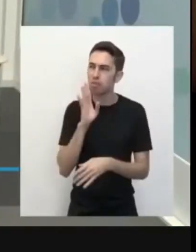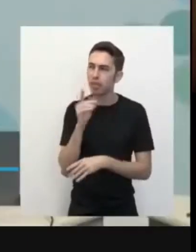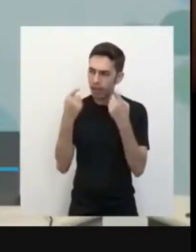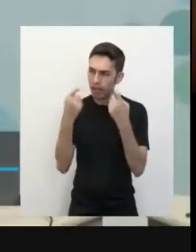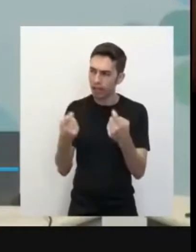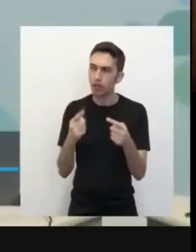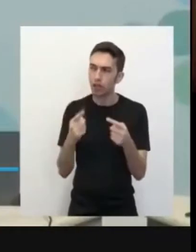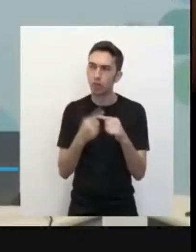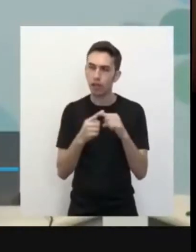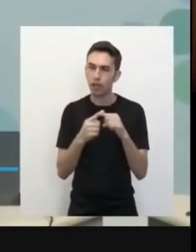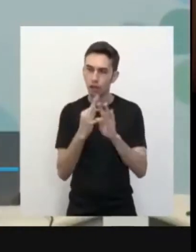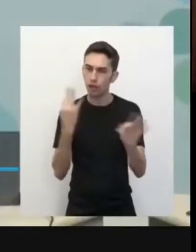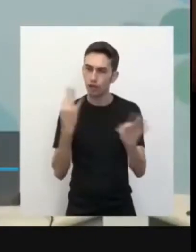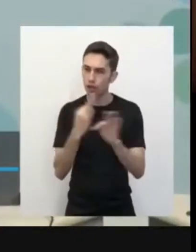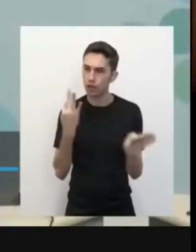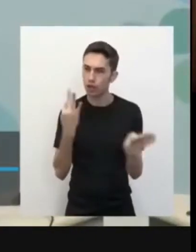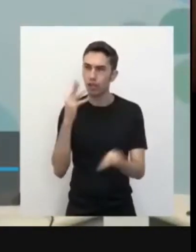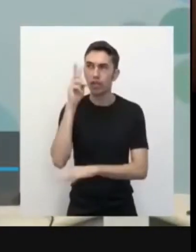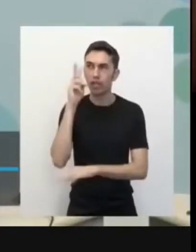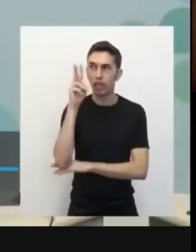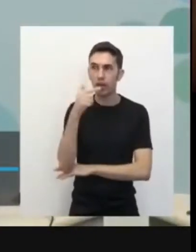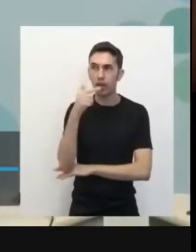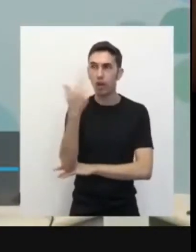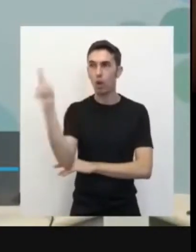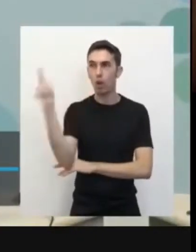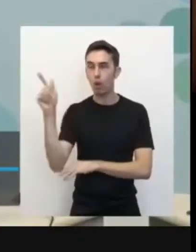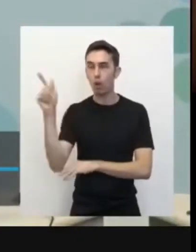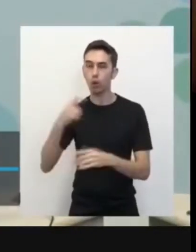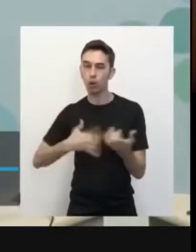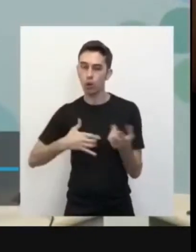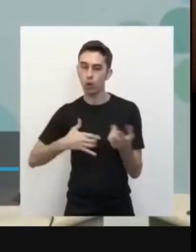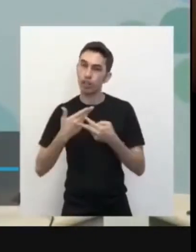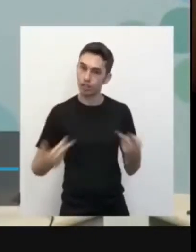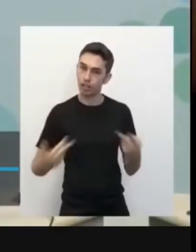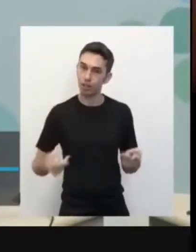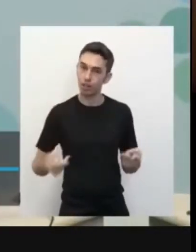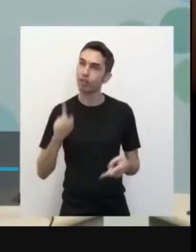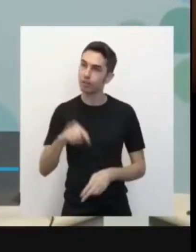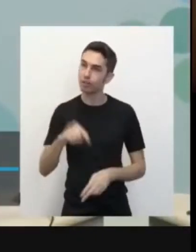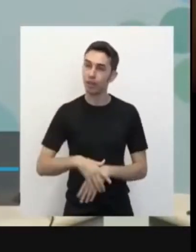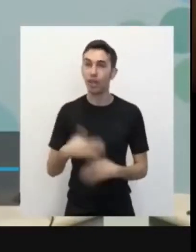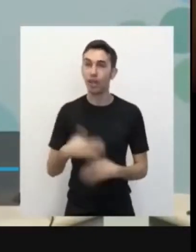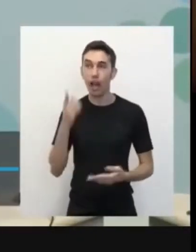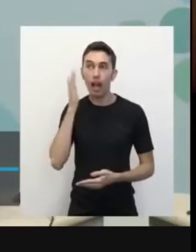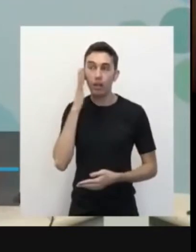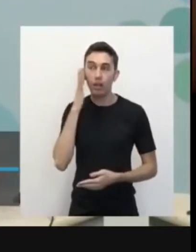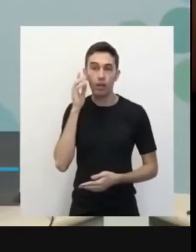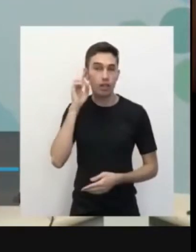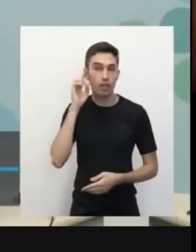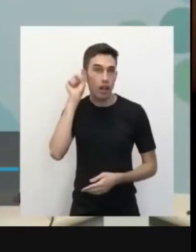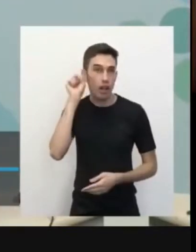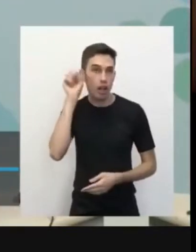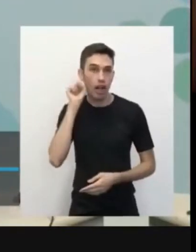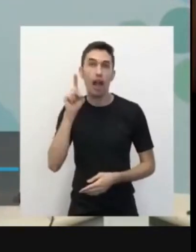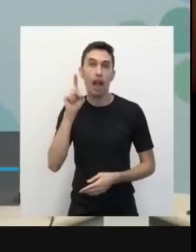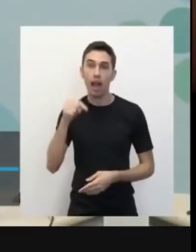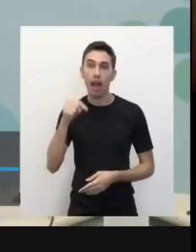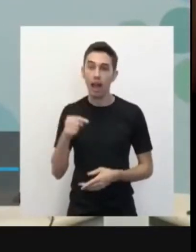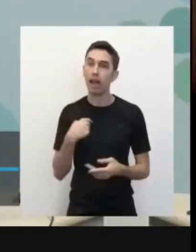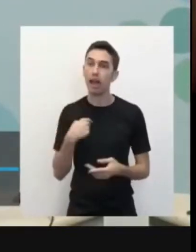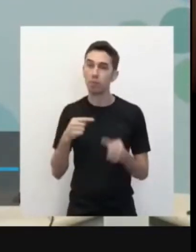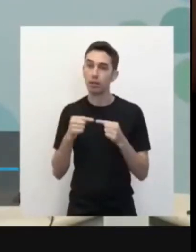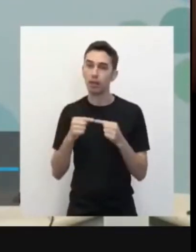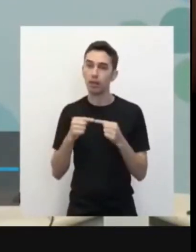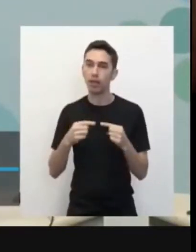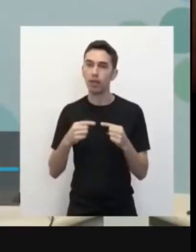som, o timbre, te lembrava um outro instrumento. A nossa audição é um sentido, assim como o nosso paladar.